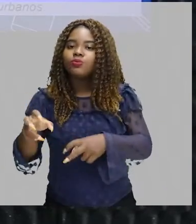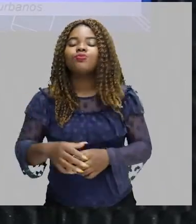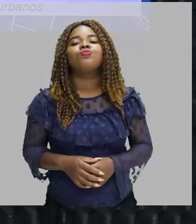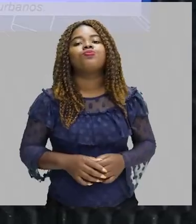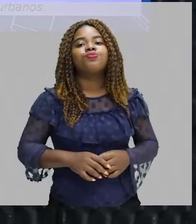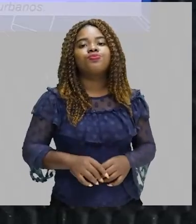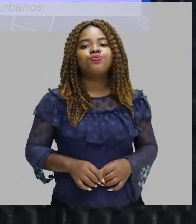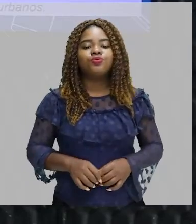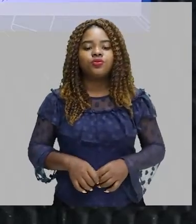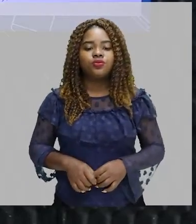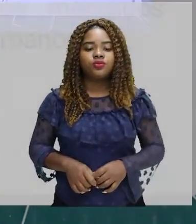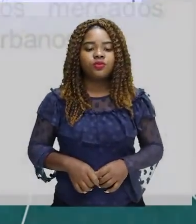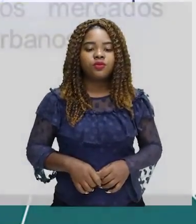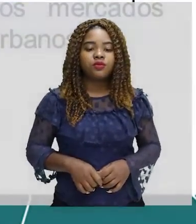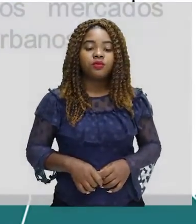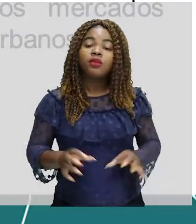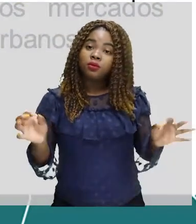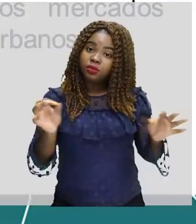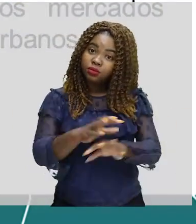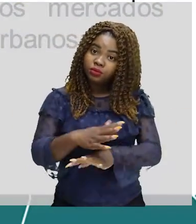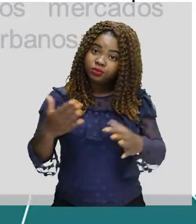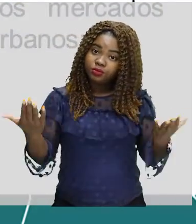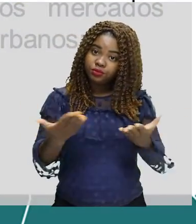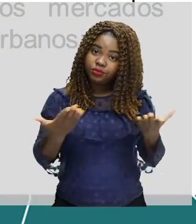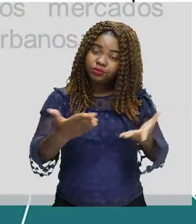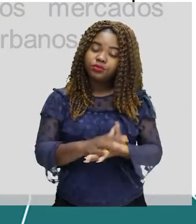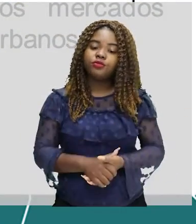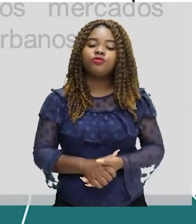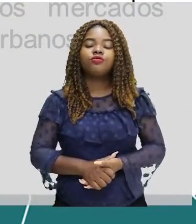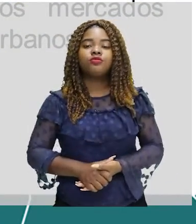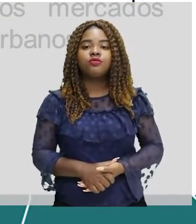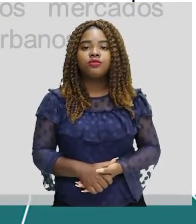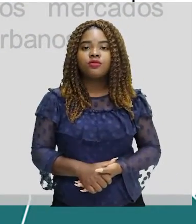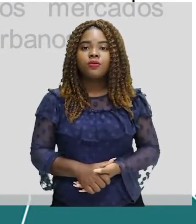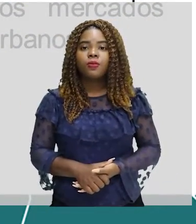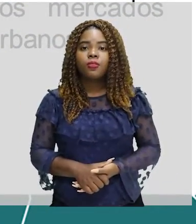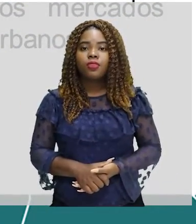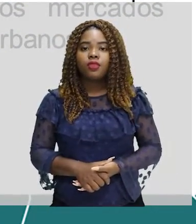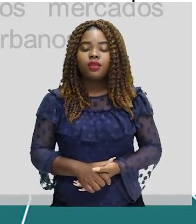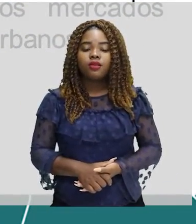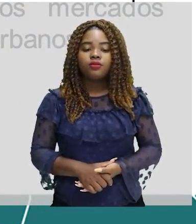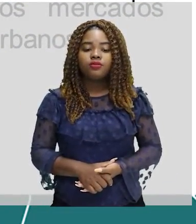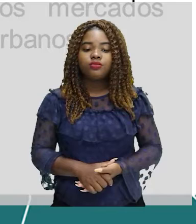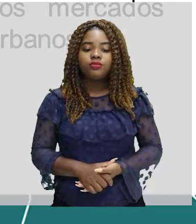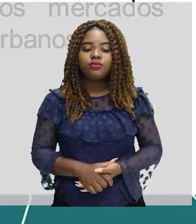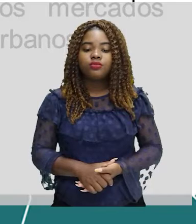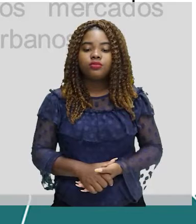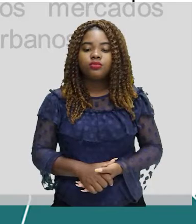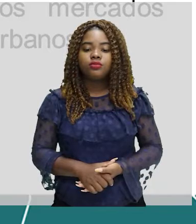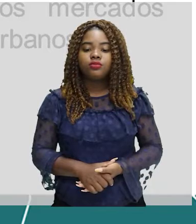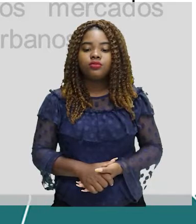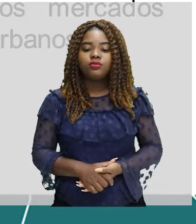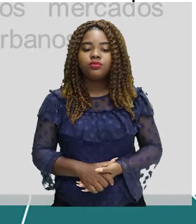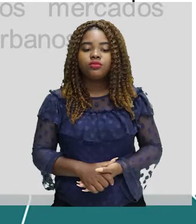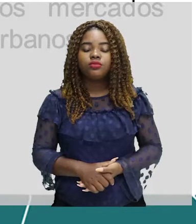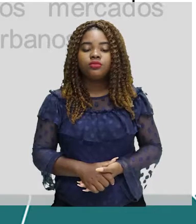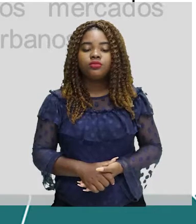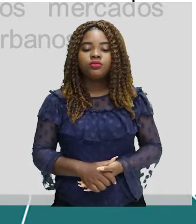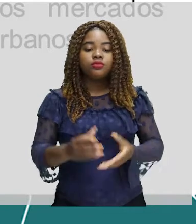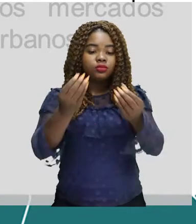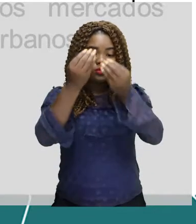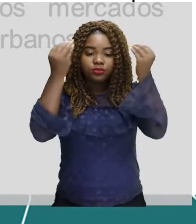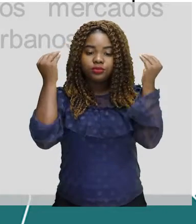né? E galera, para a gente fechar com chave de ouro essa aula, bem legal, a gente não pode deixar de falar